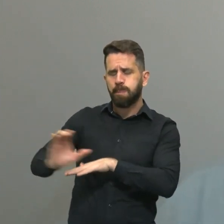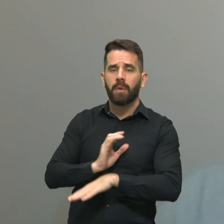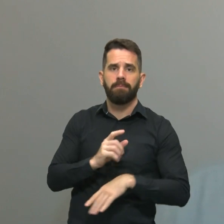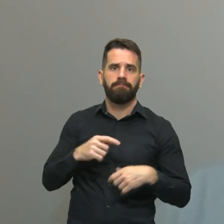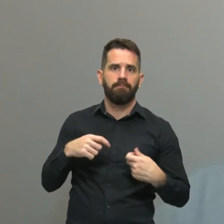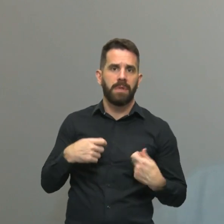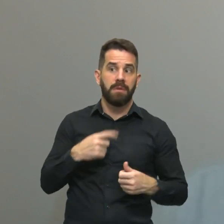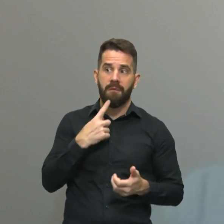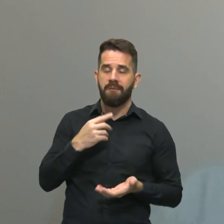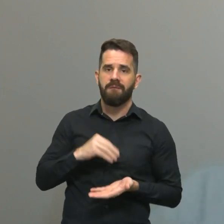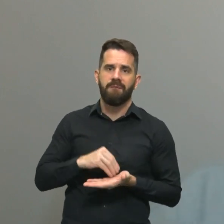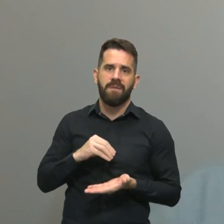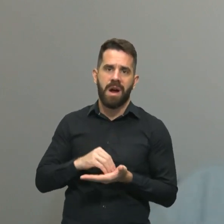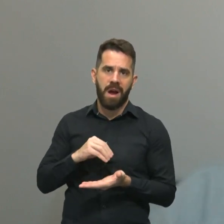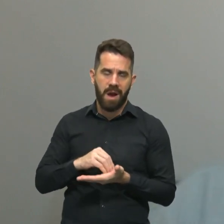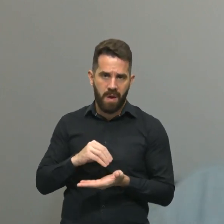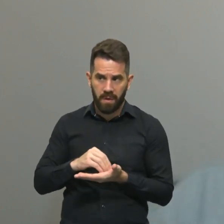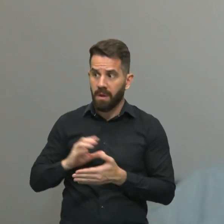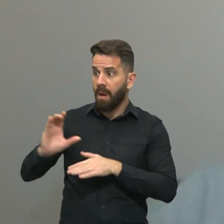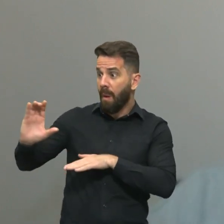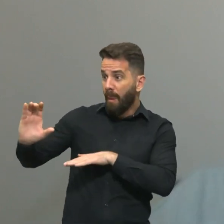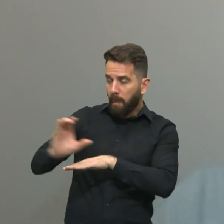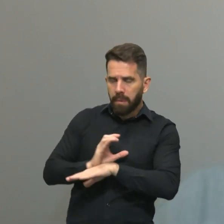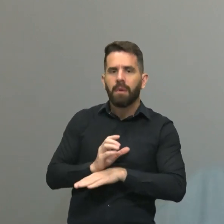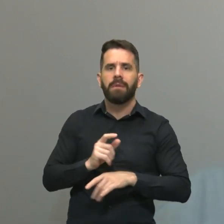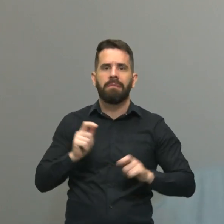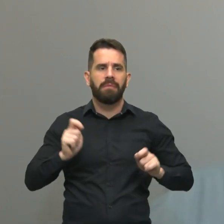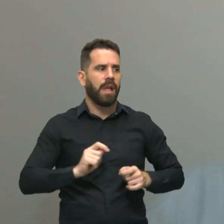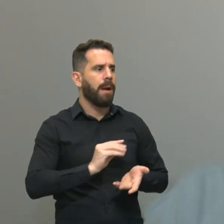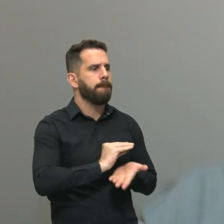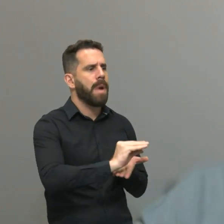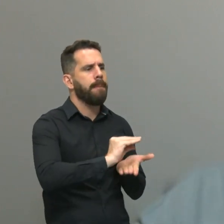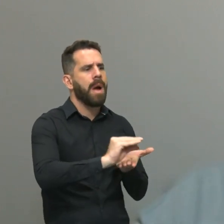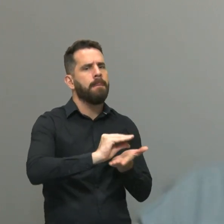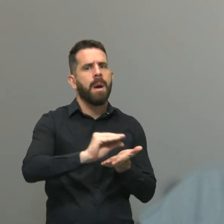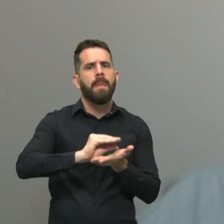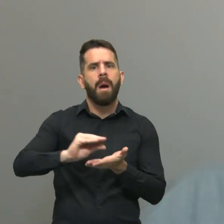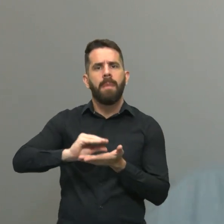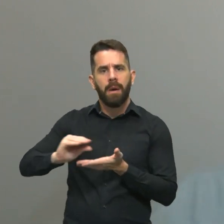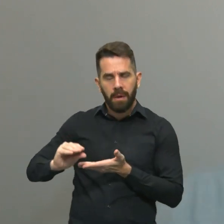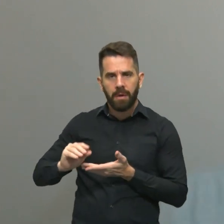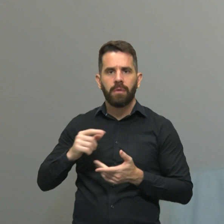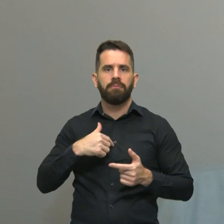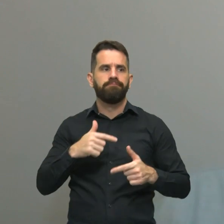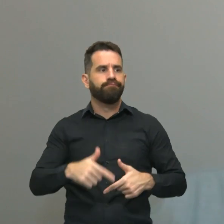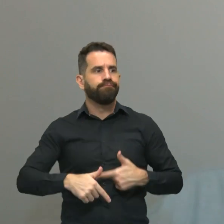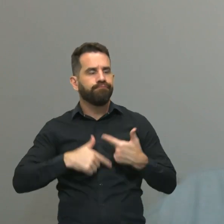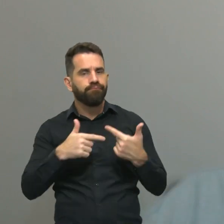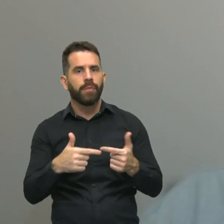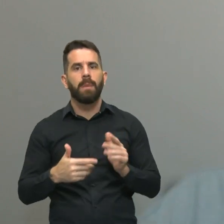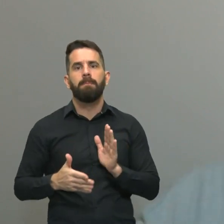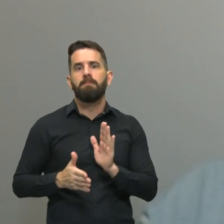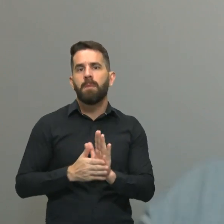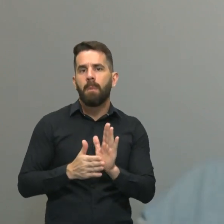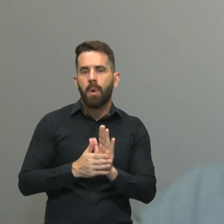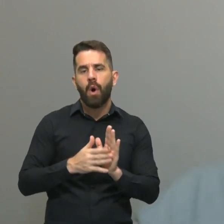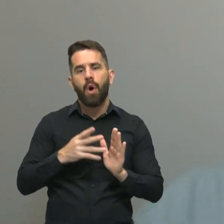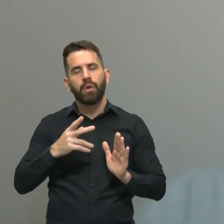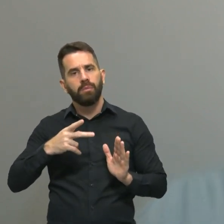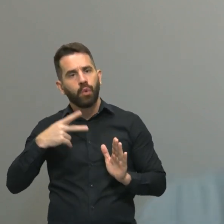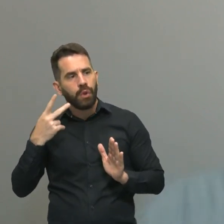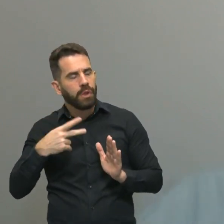para poder dar as garantias em forma de políticas de permanência para esses estudantes estarem aqui,